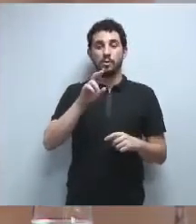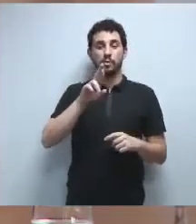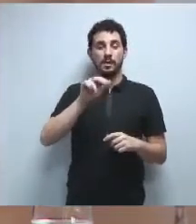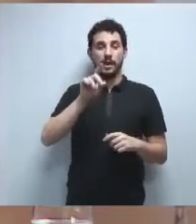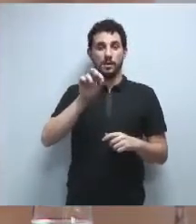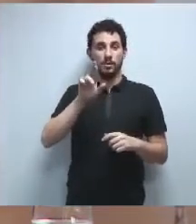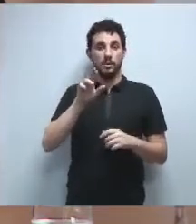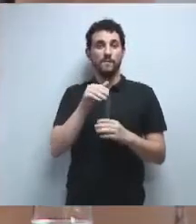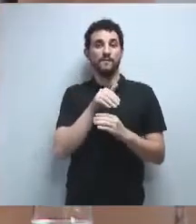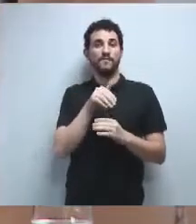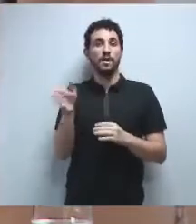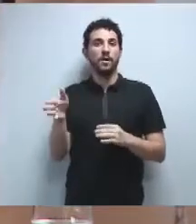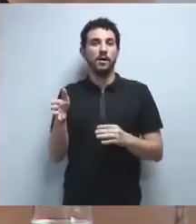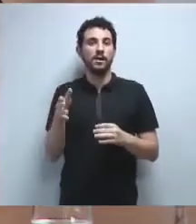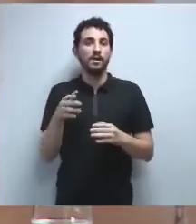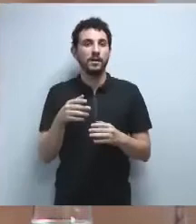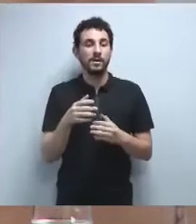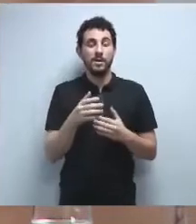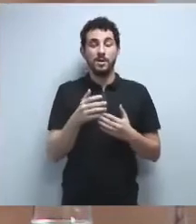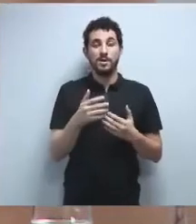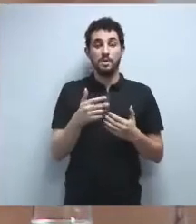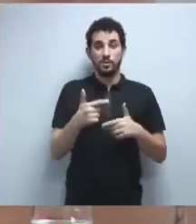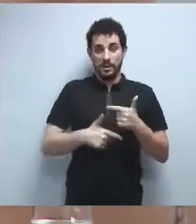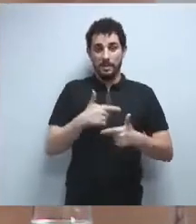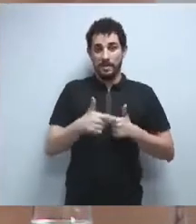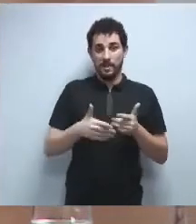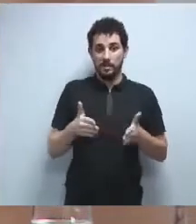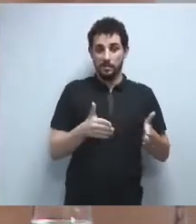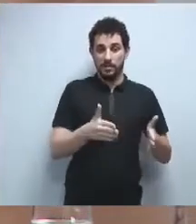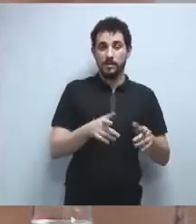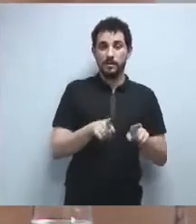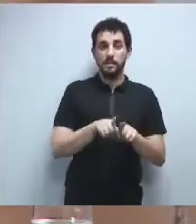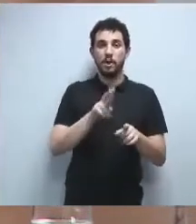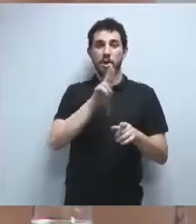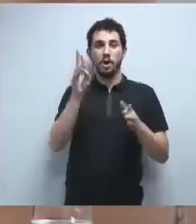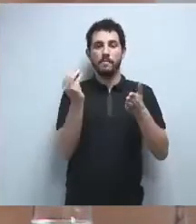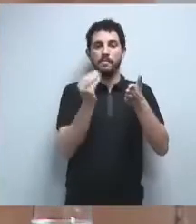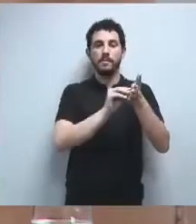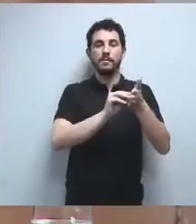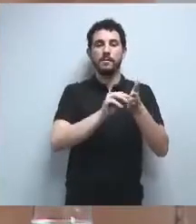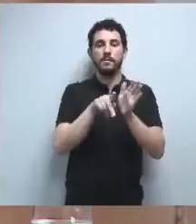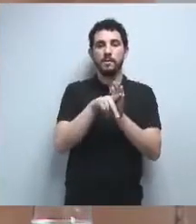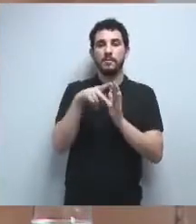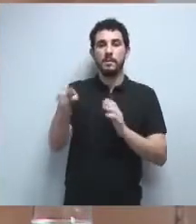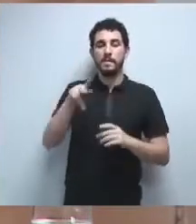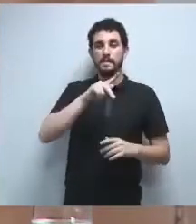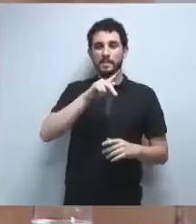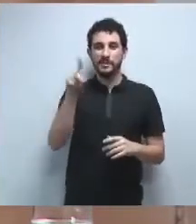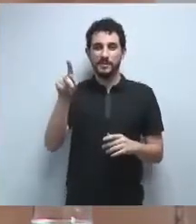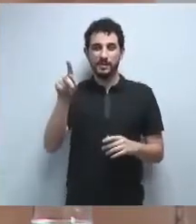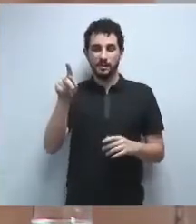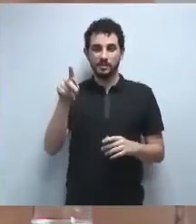e nomeado pelo presidente da república e demissível a de luto porque a constituição